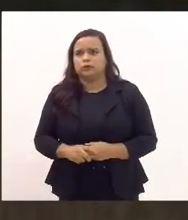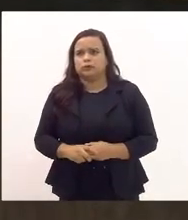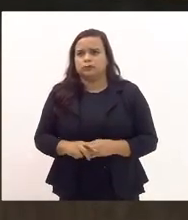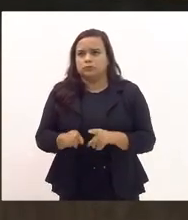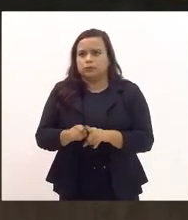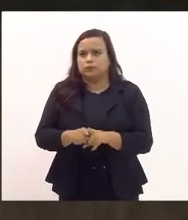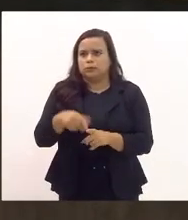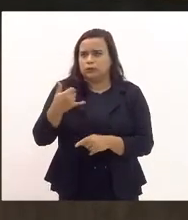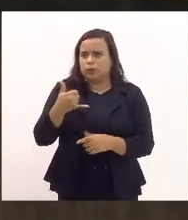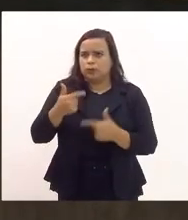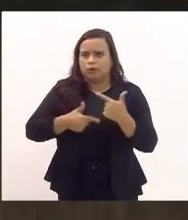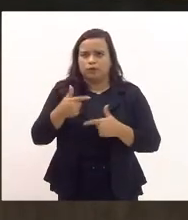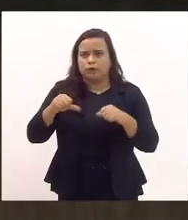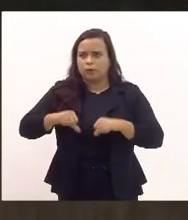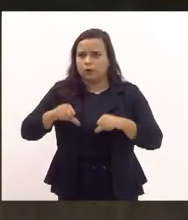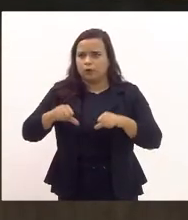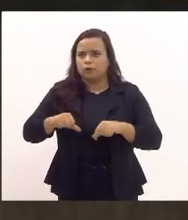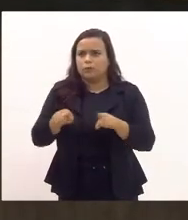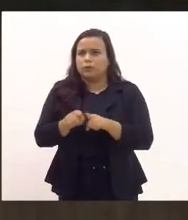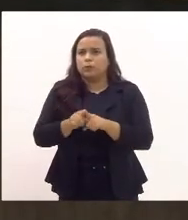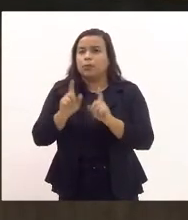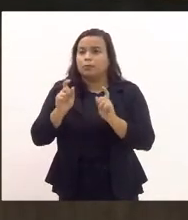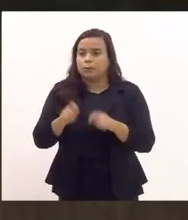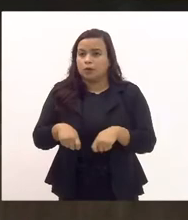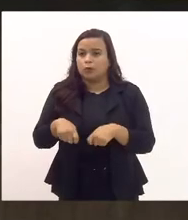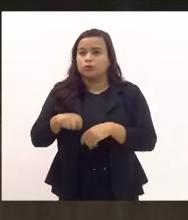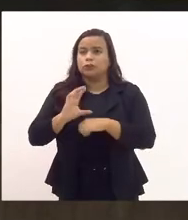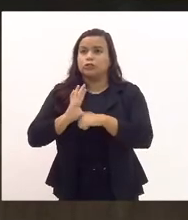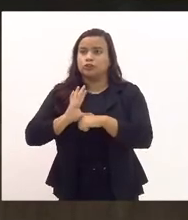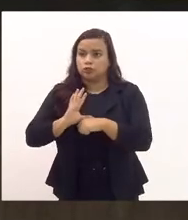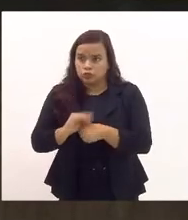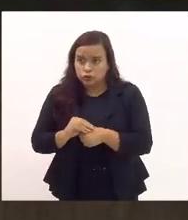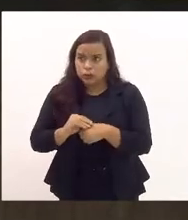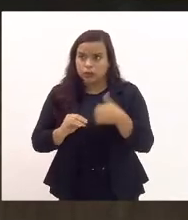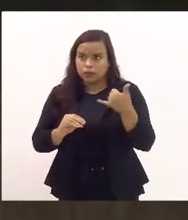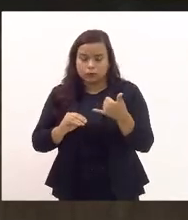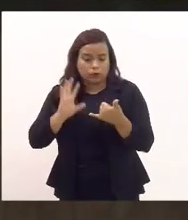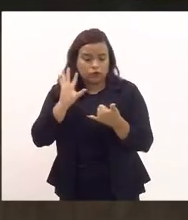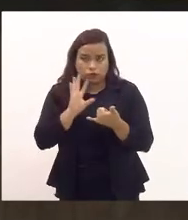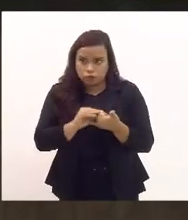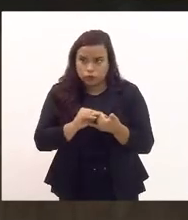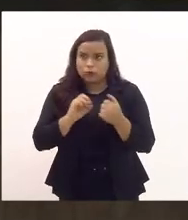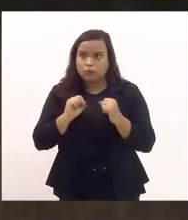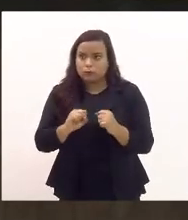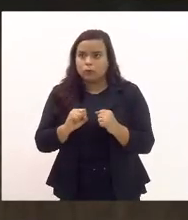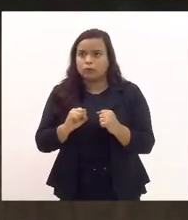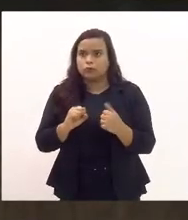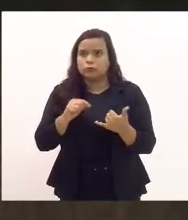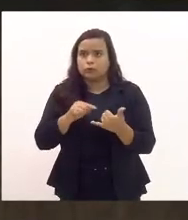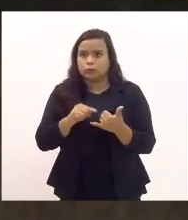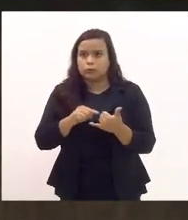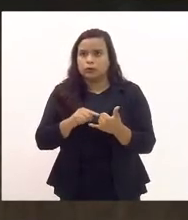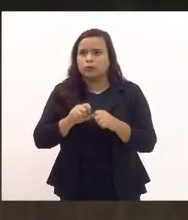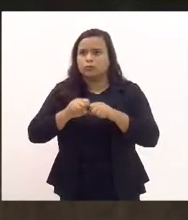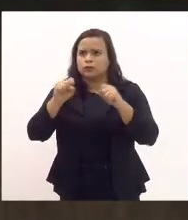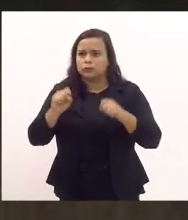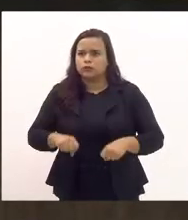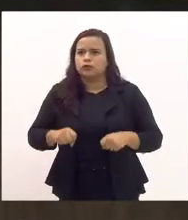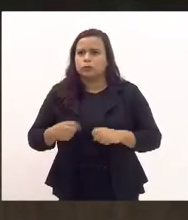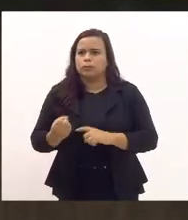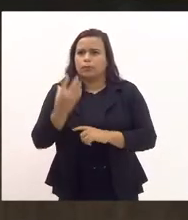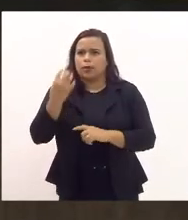do celular pode ele está inclusive desligado a população cidadão têm que interagir com esse sistema de